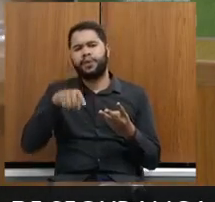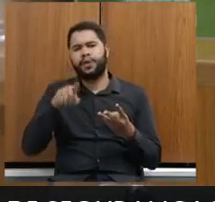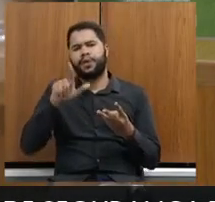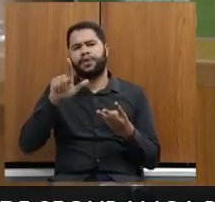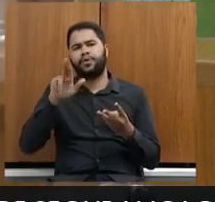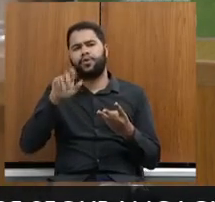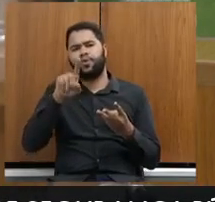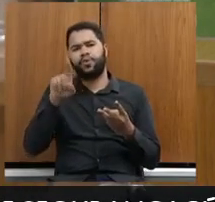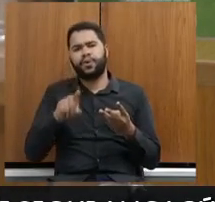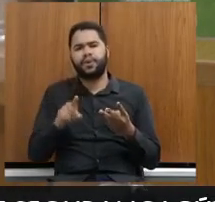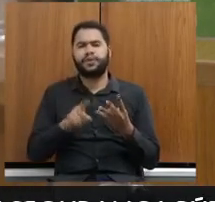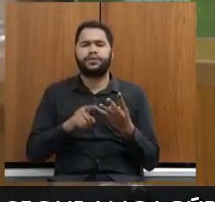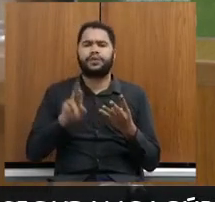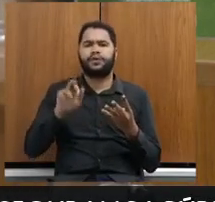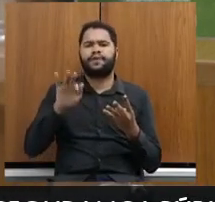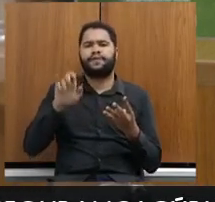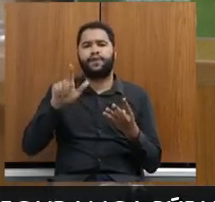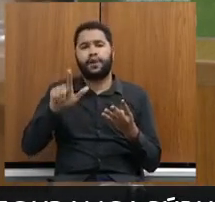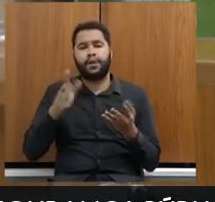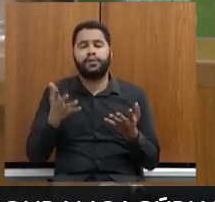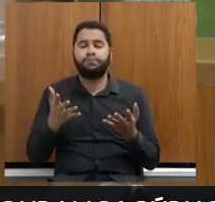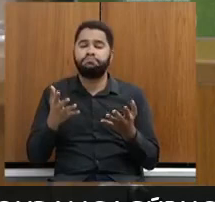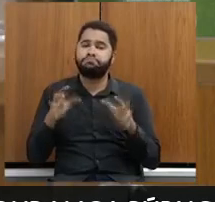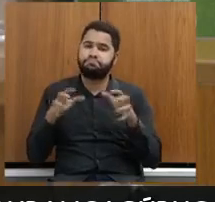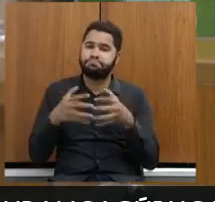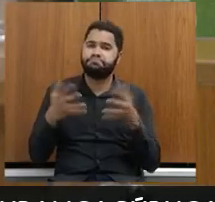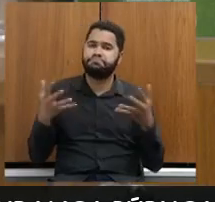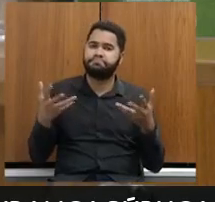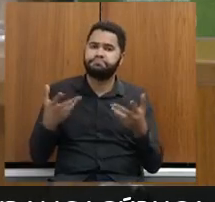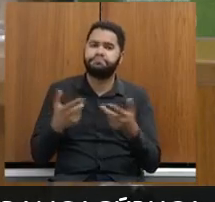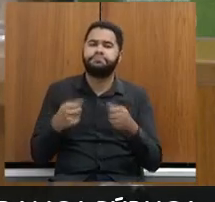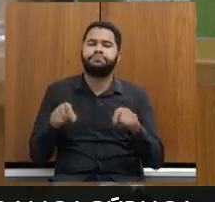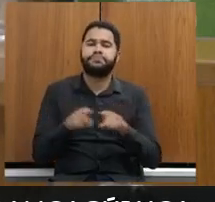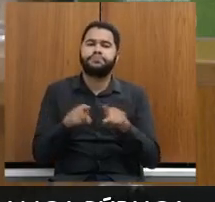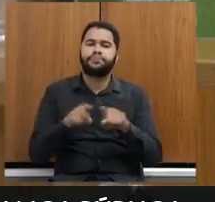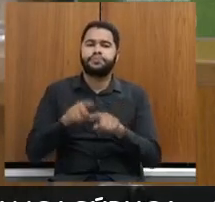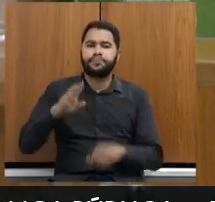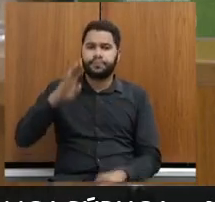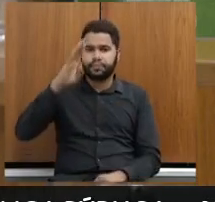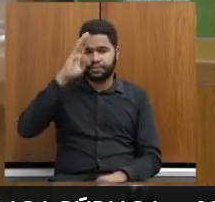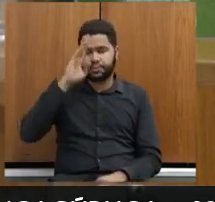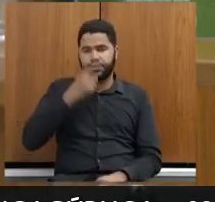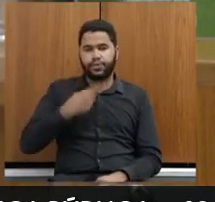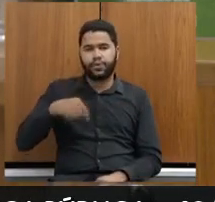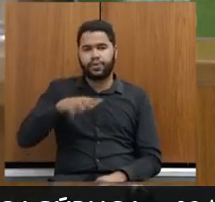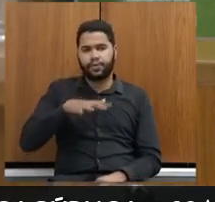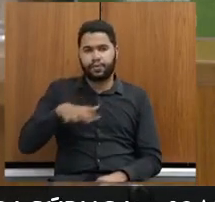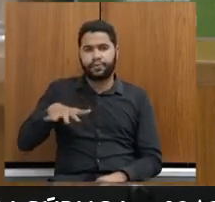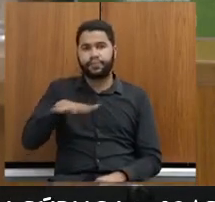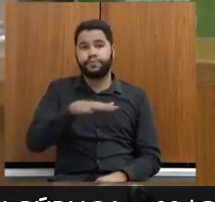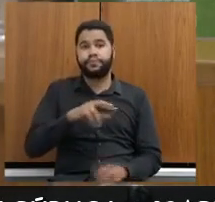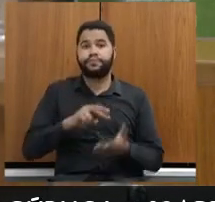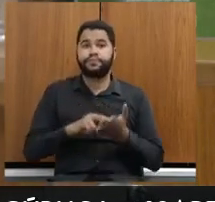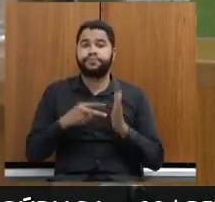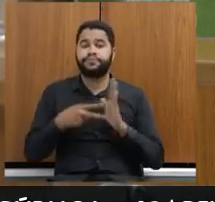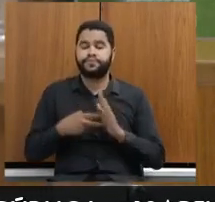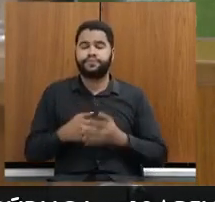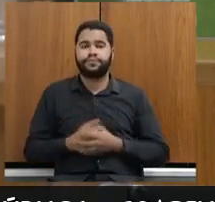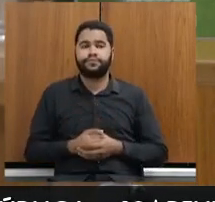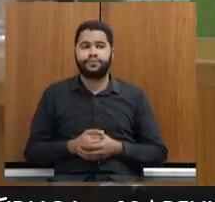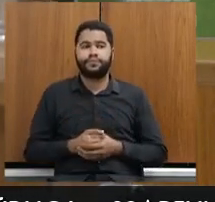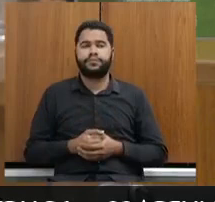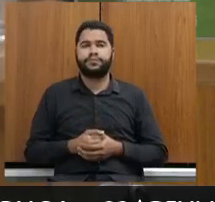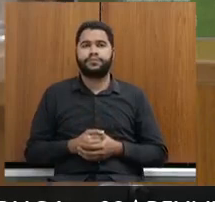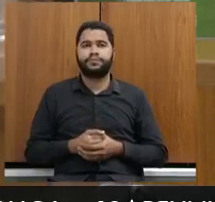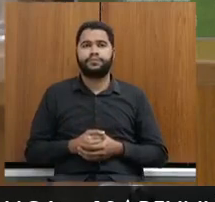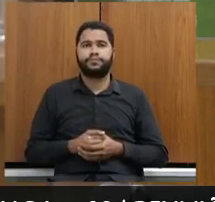Rafael que ela equipe toda ali fantástica e também os militares de nossa região ou seja